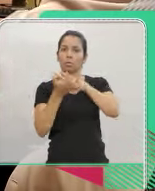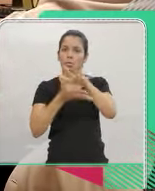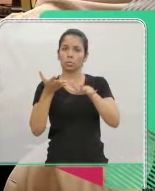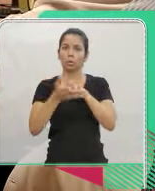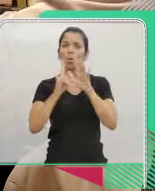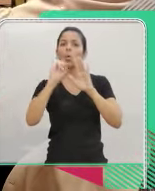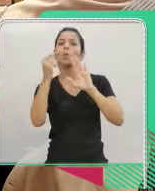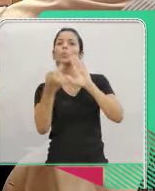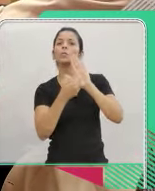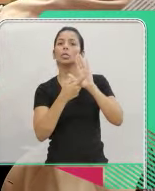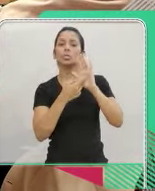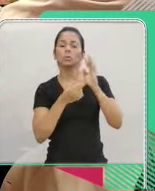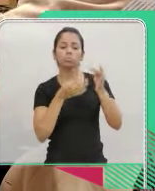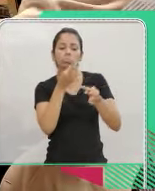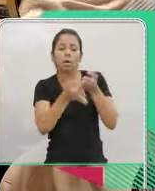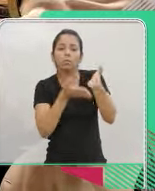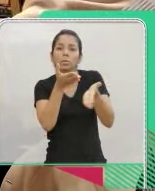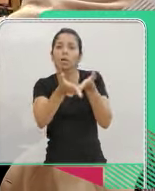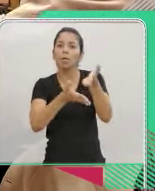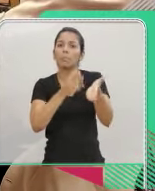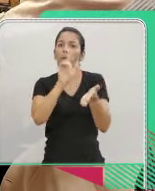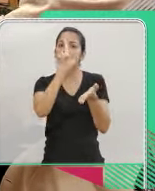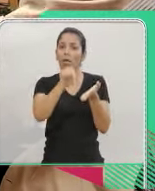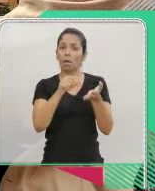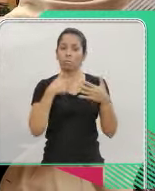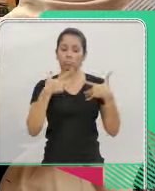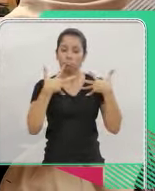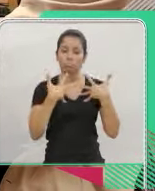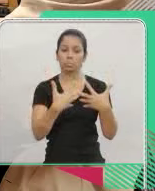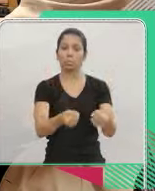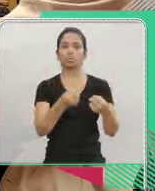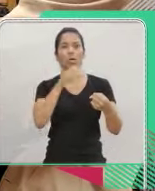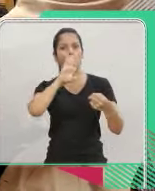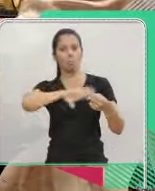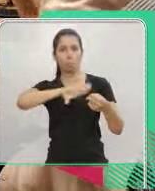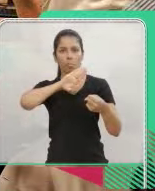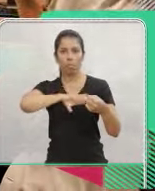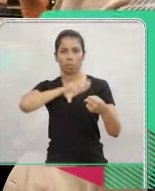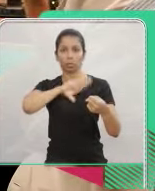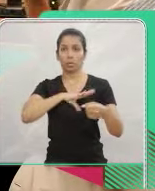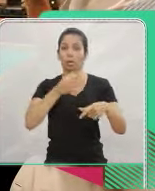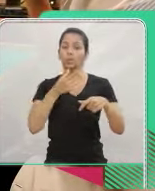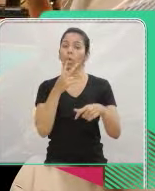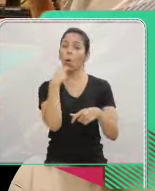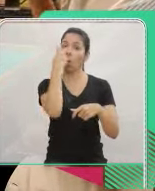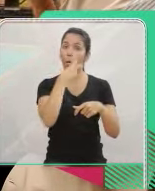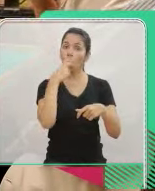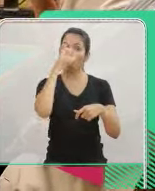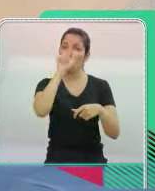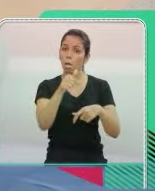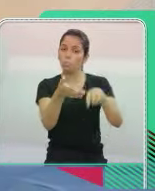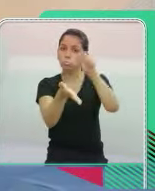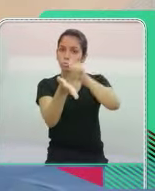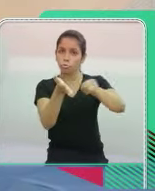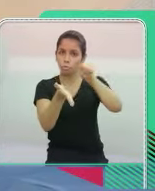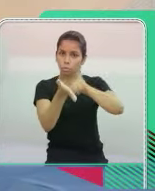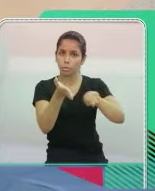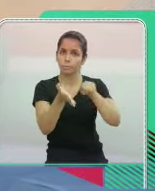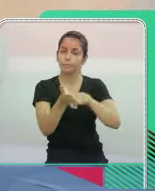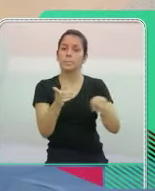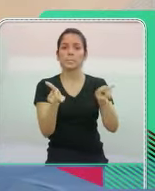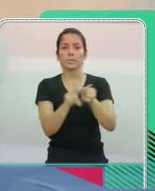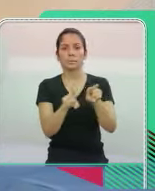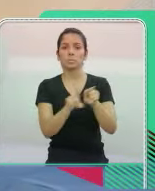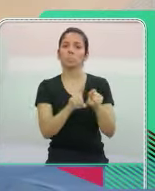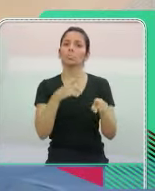O objetivo da terapia é a aquisição da língua portuguesa na modalidade oral e na língua escrita.